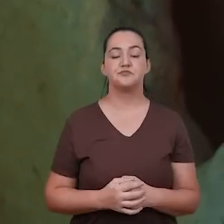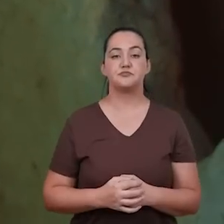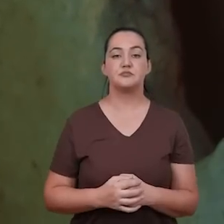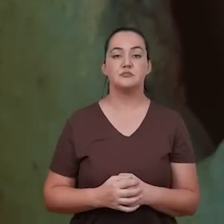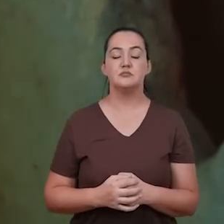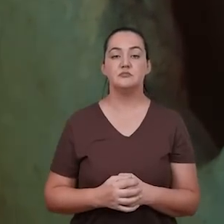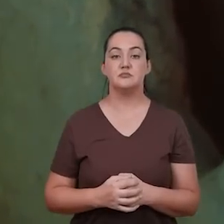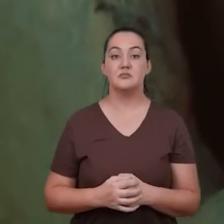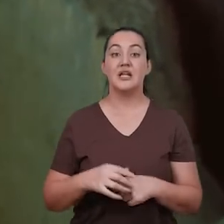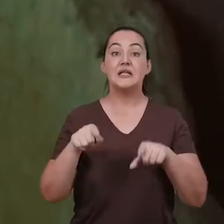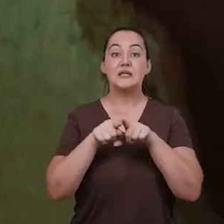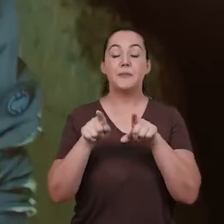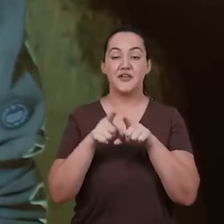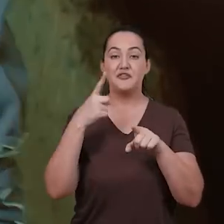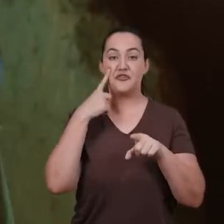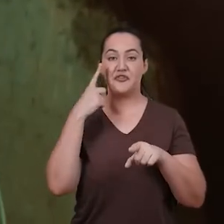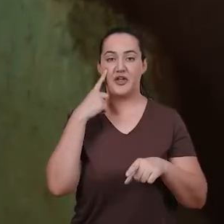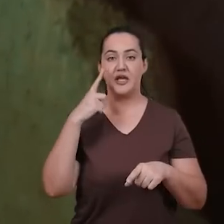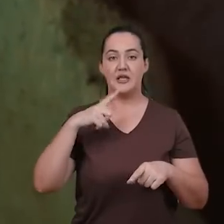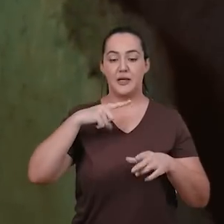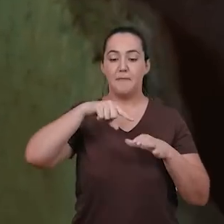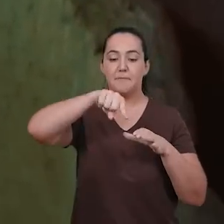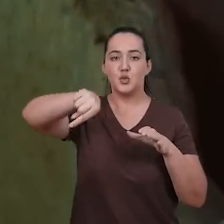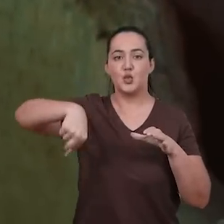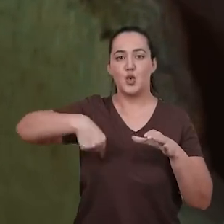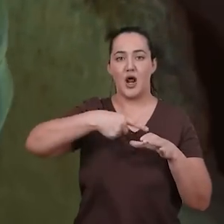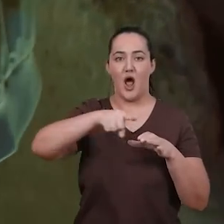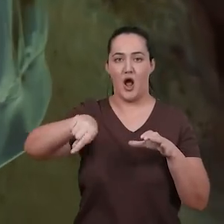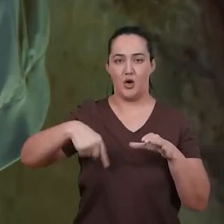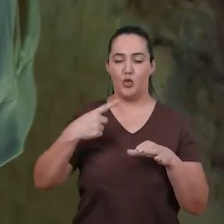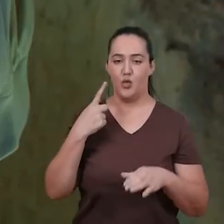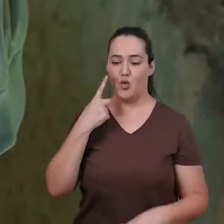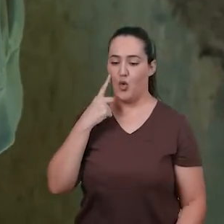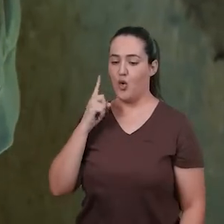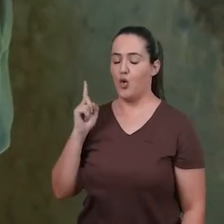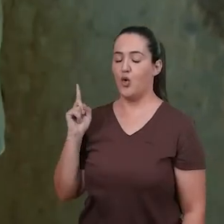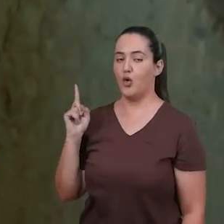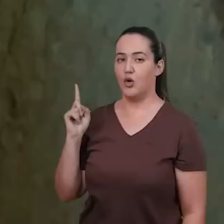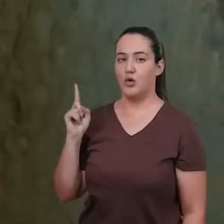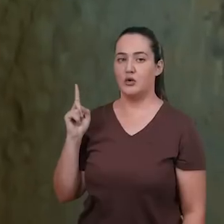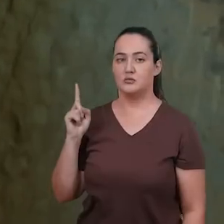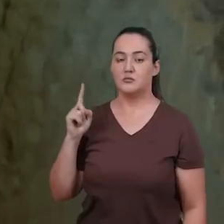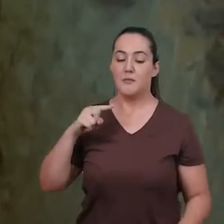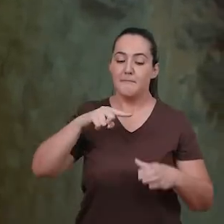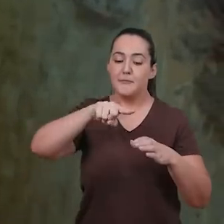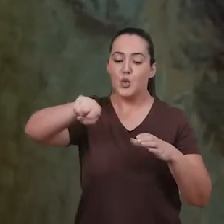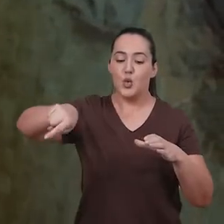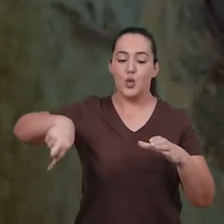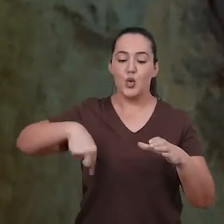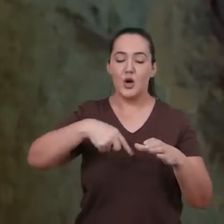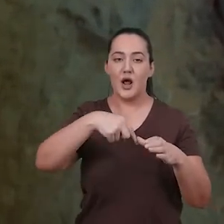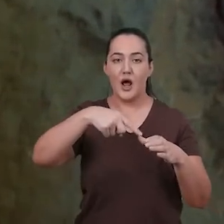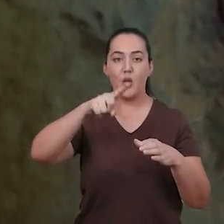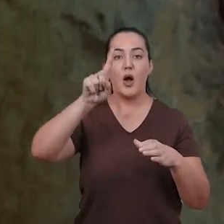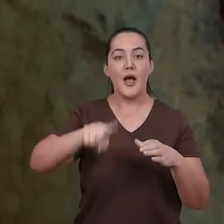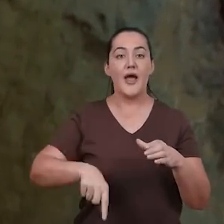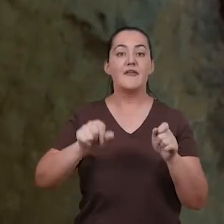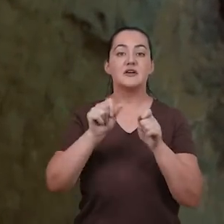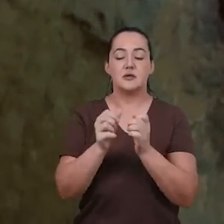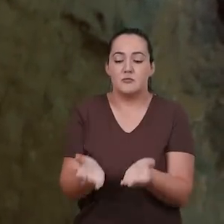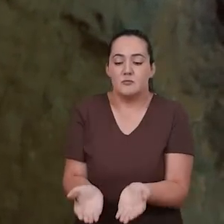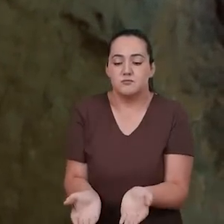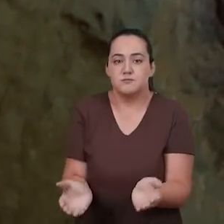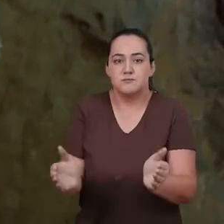tempo todo. E esses buracos que vocês veem no chão, geralmente eram para colocar ânforas